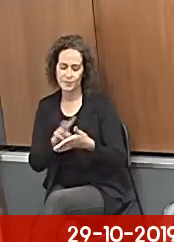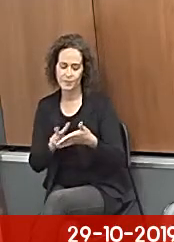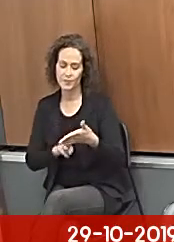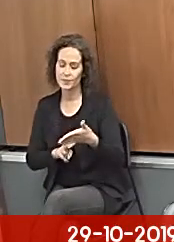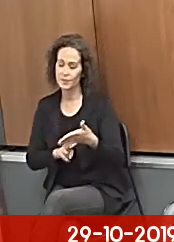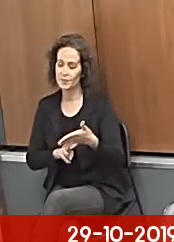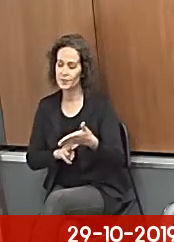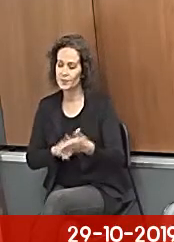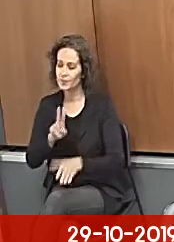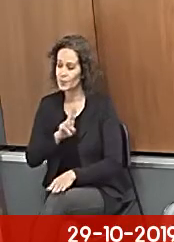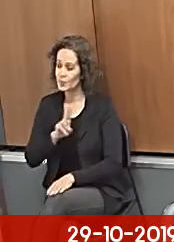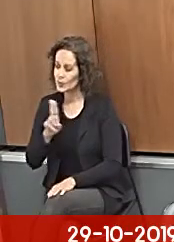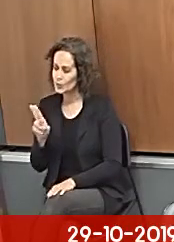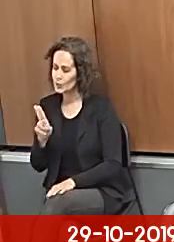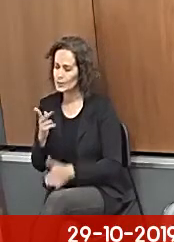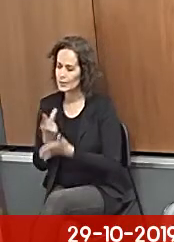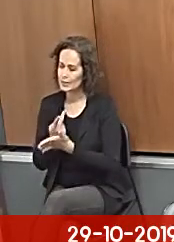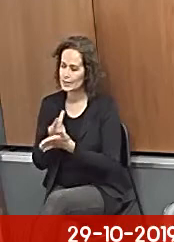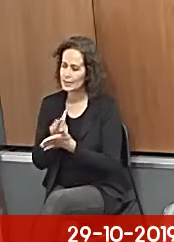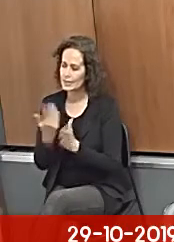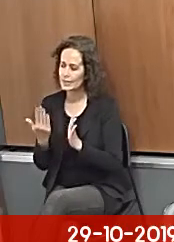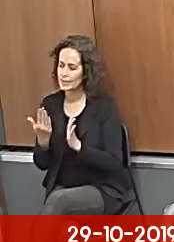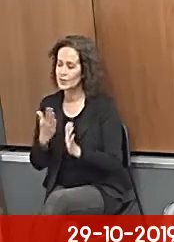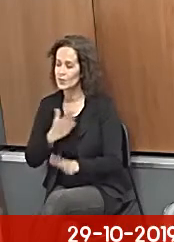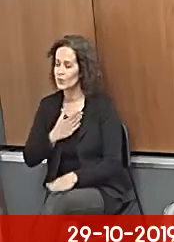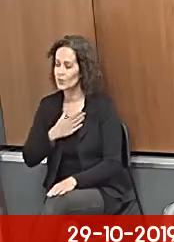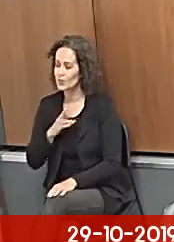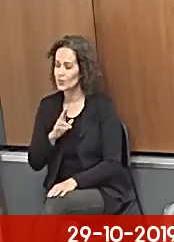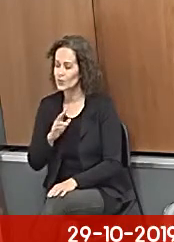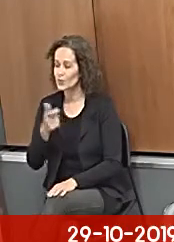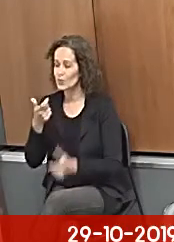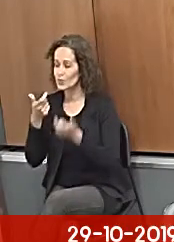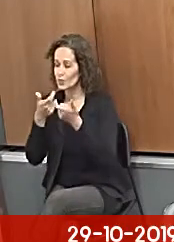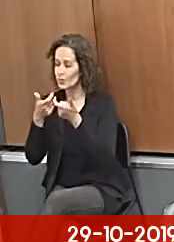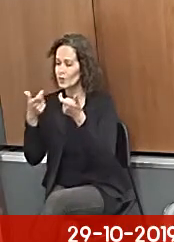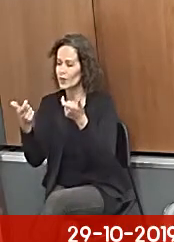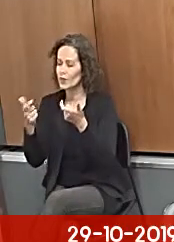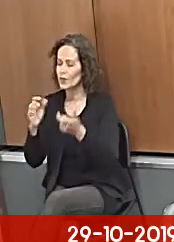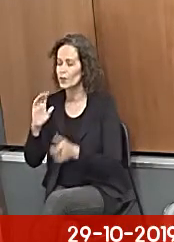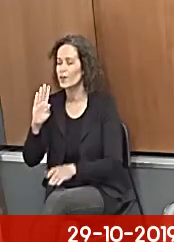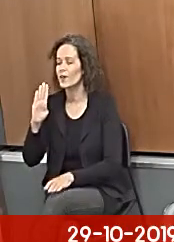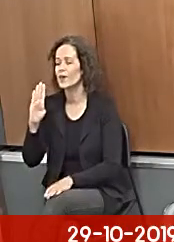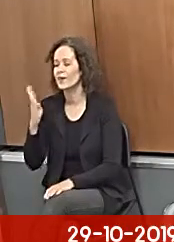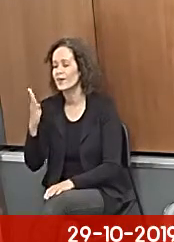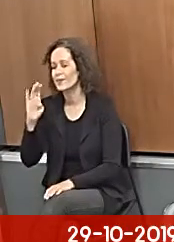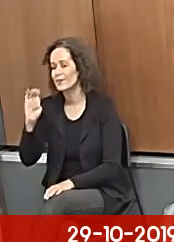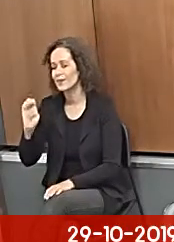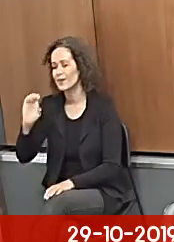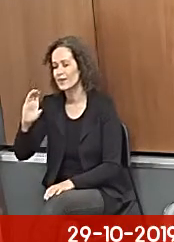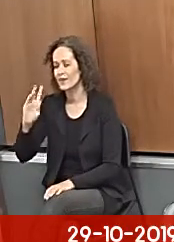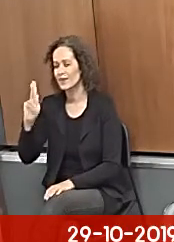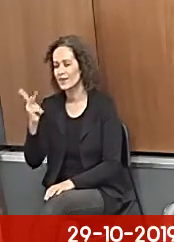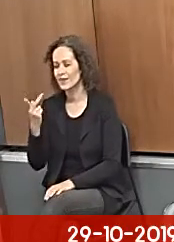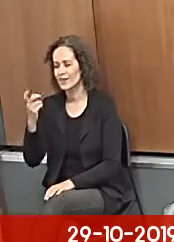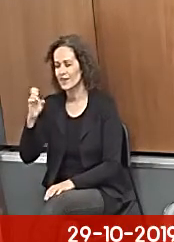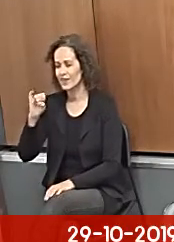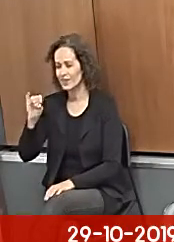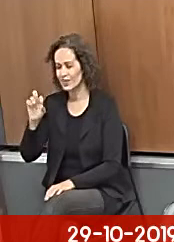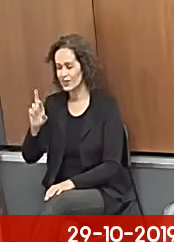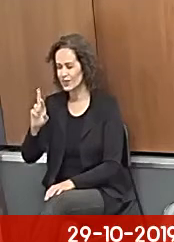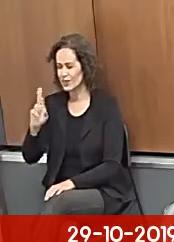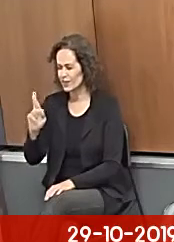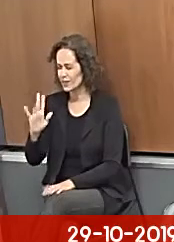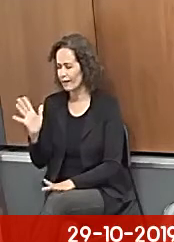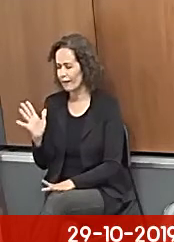não acerta muito, o meu sobrenome é Bechir. Então, Bequir, Becker, a gente